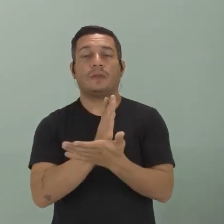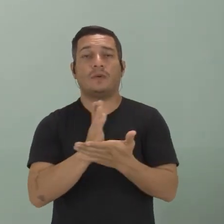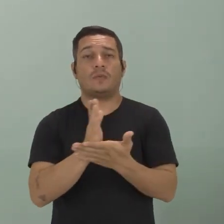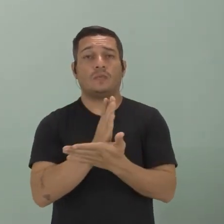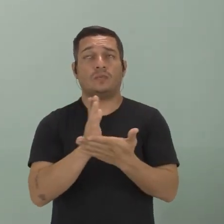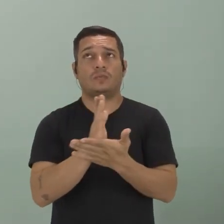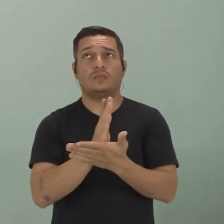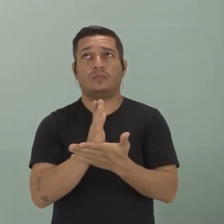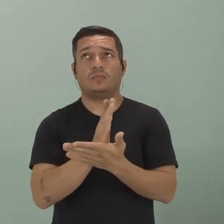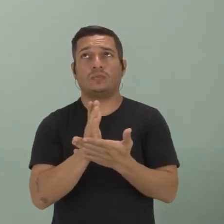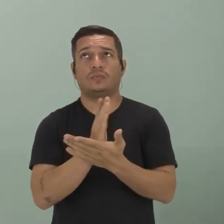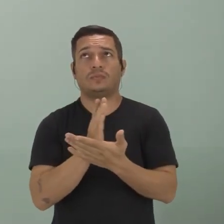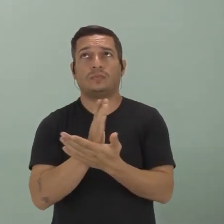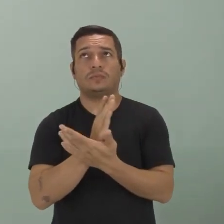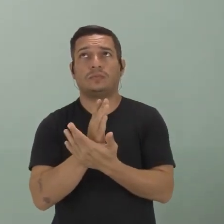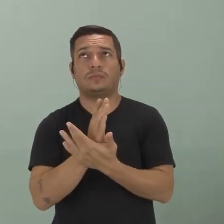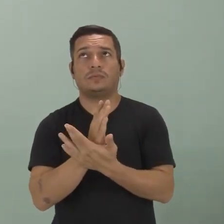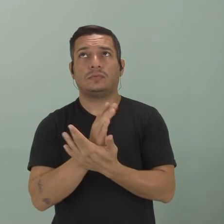Alguns deles,